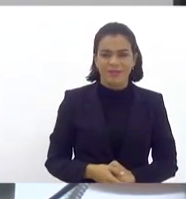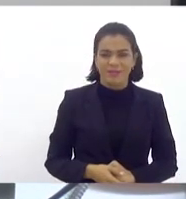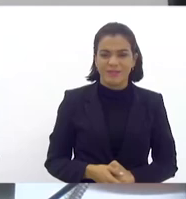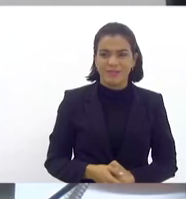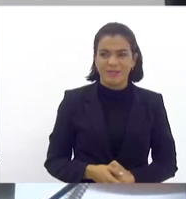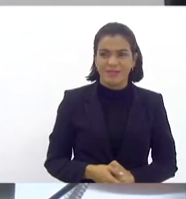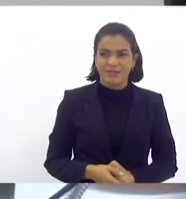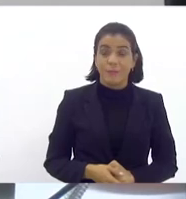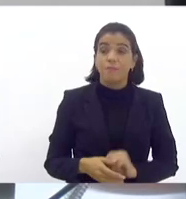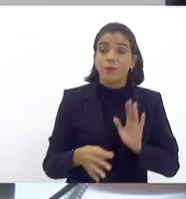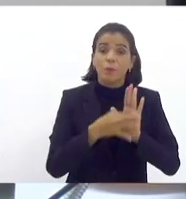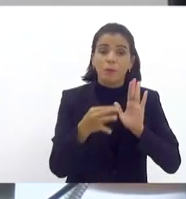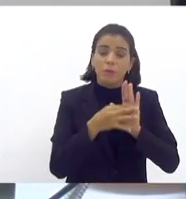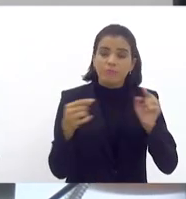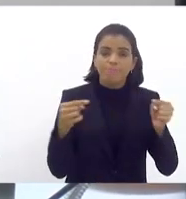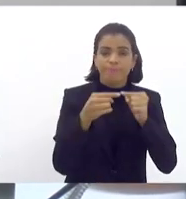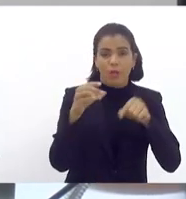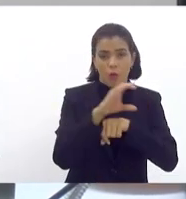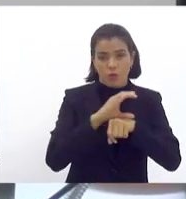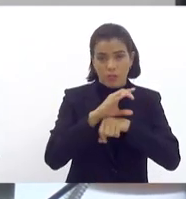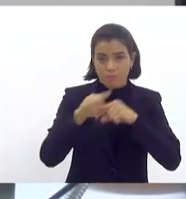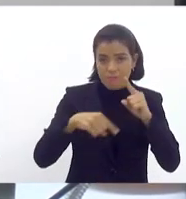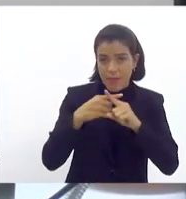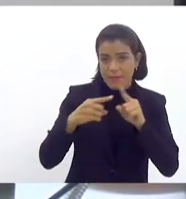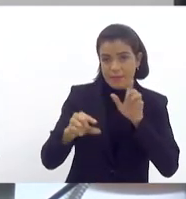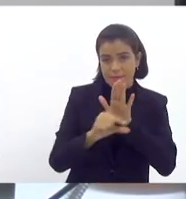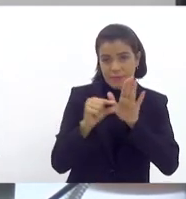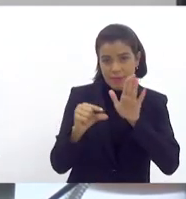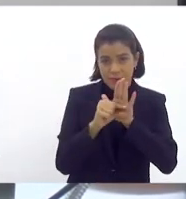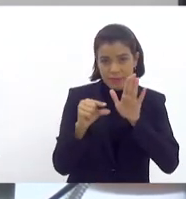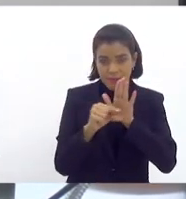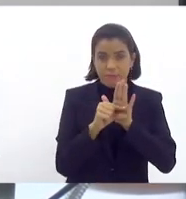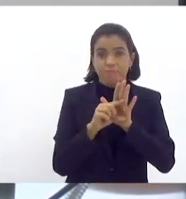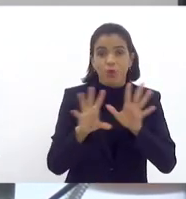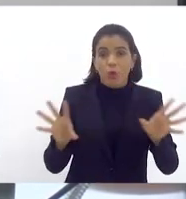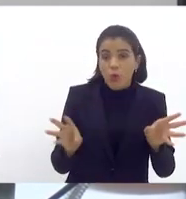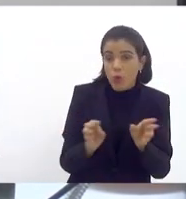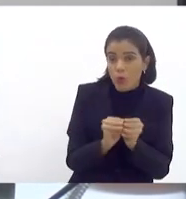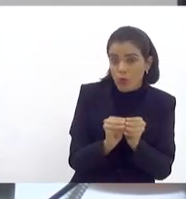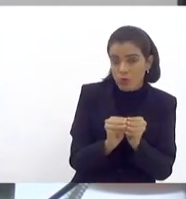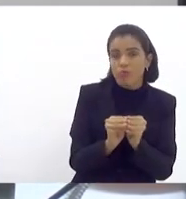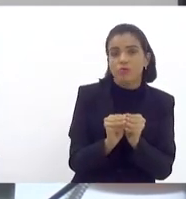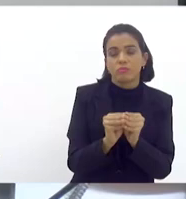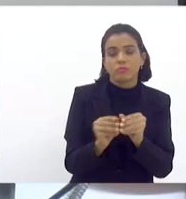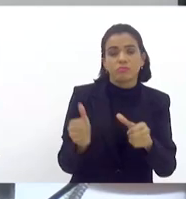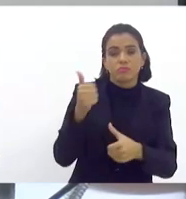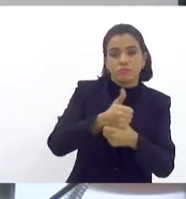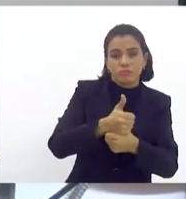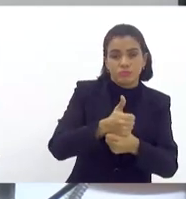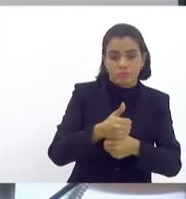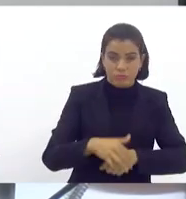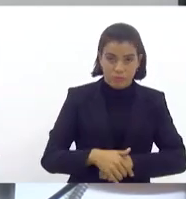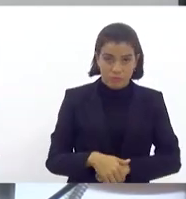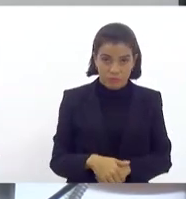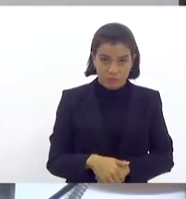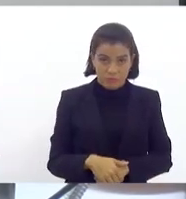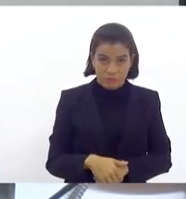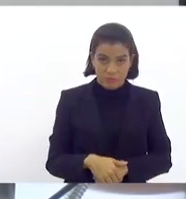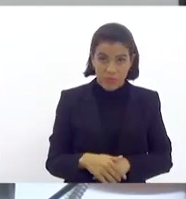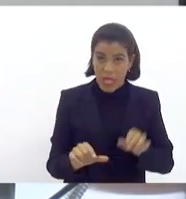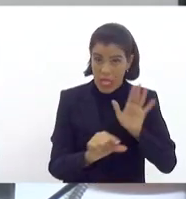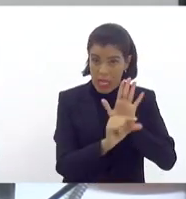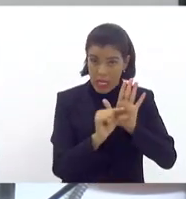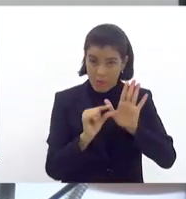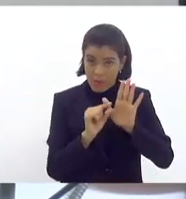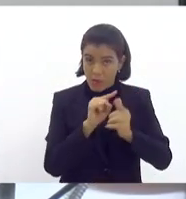Parecer pela constitucionalidade com emendas, concluindo por substitutivo. A emenda de Vossa Excelência